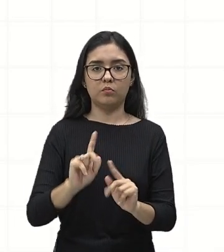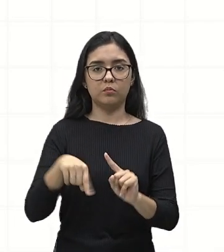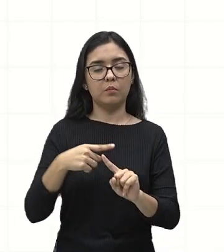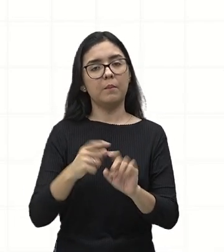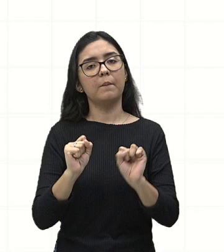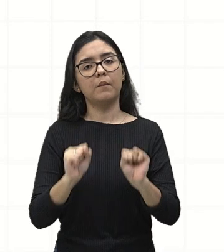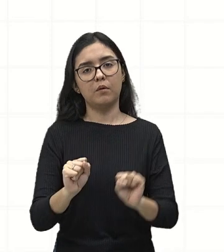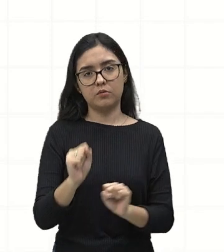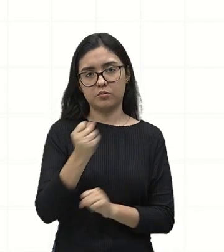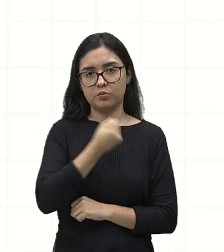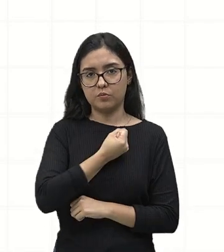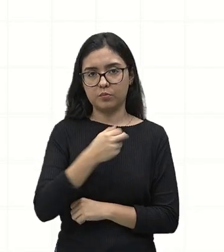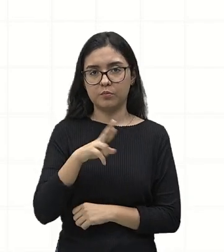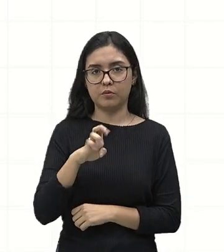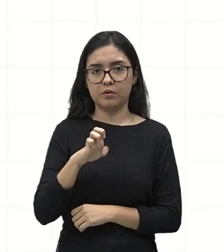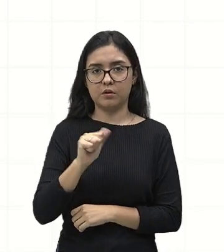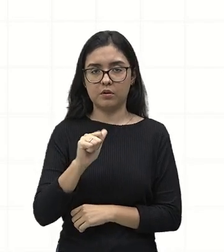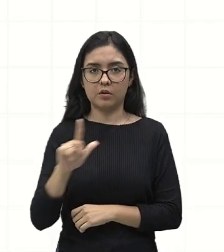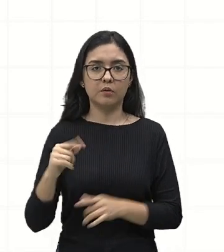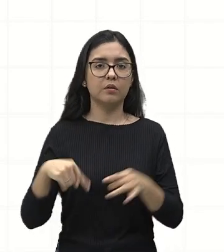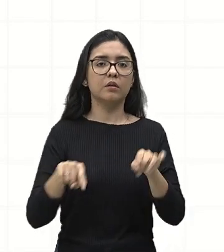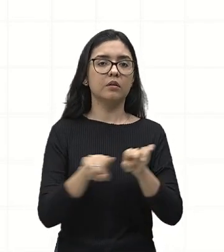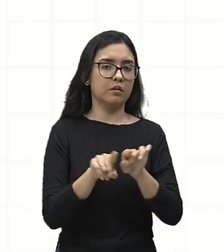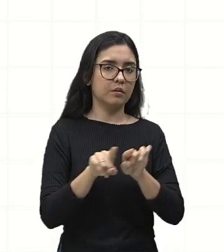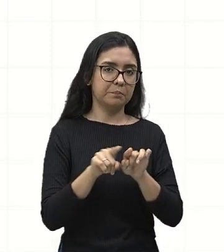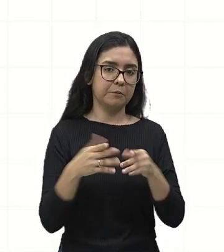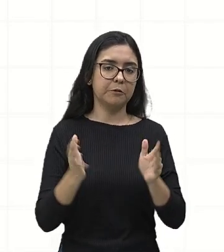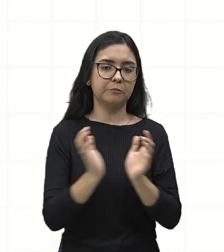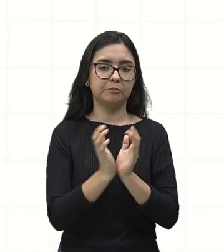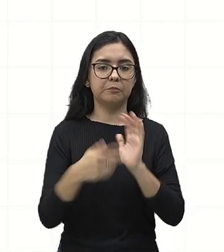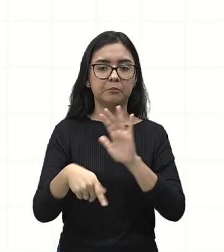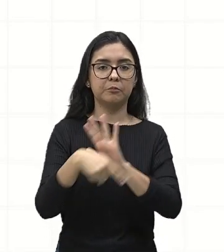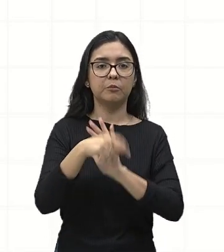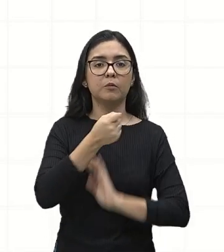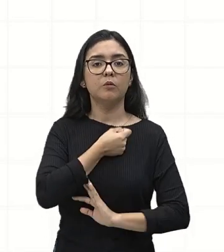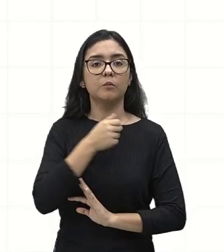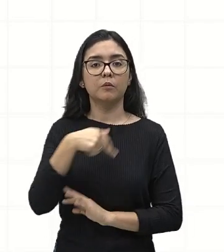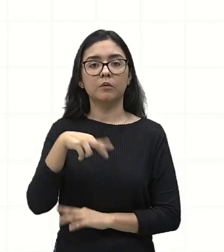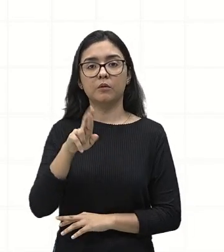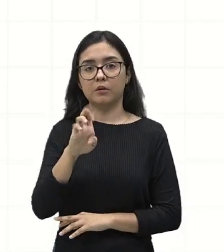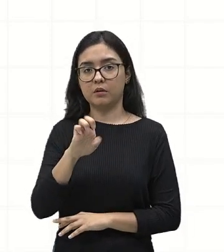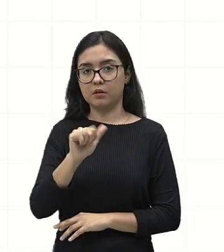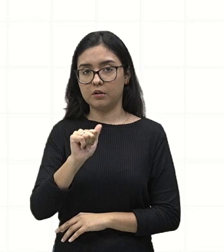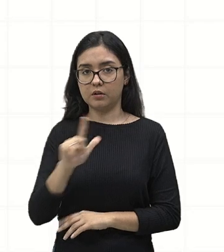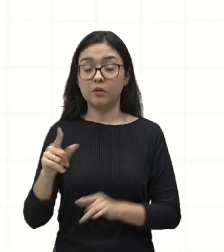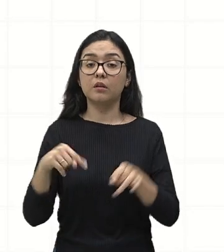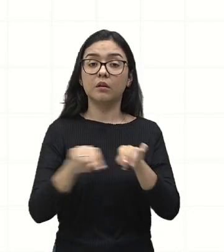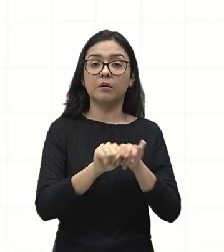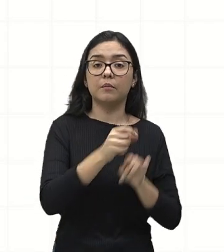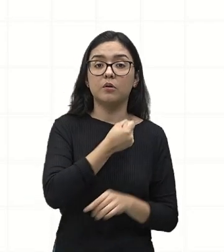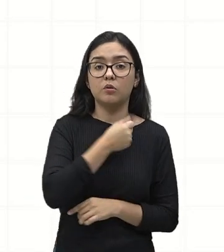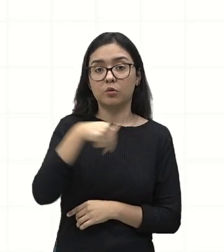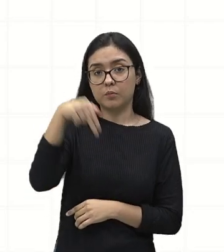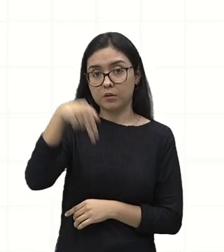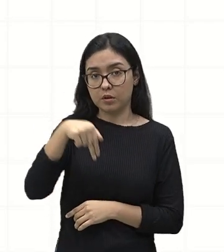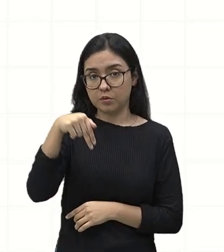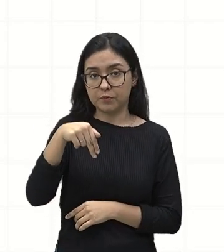real, tá? Que já do conjunto dos números reais, né? A, e um número natural,